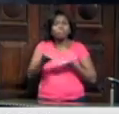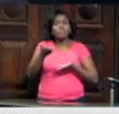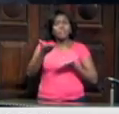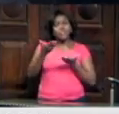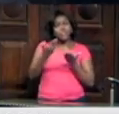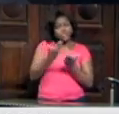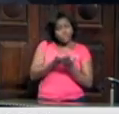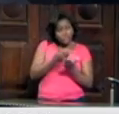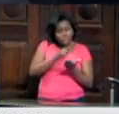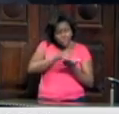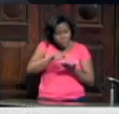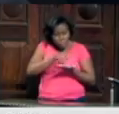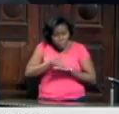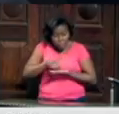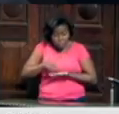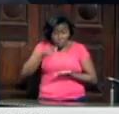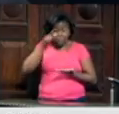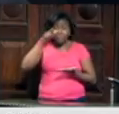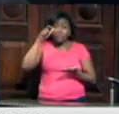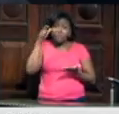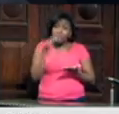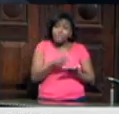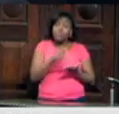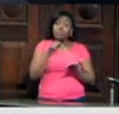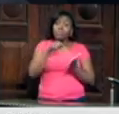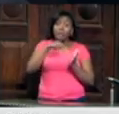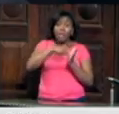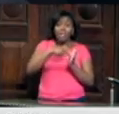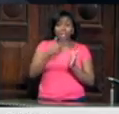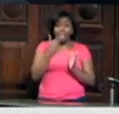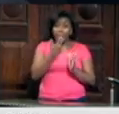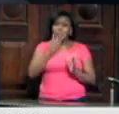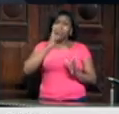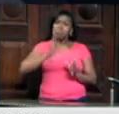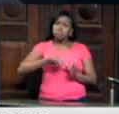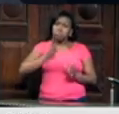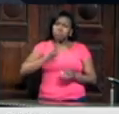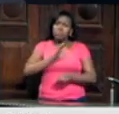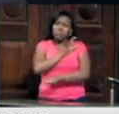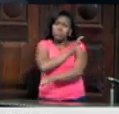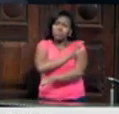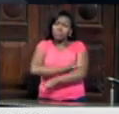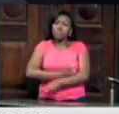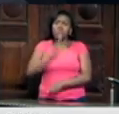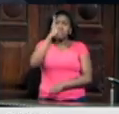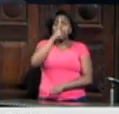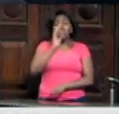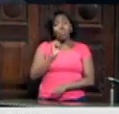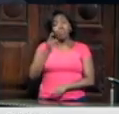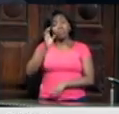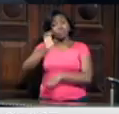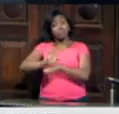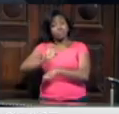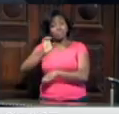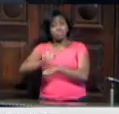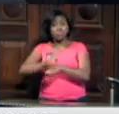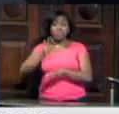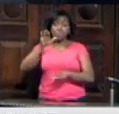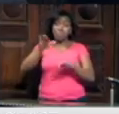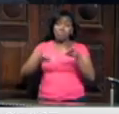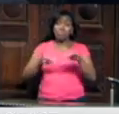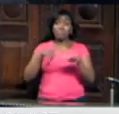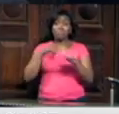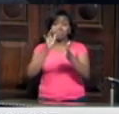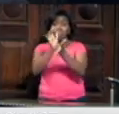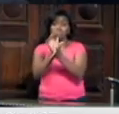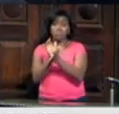escritores, de pessoas que estão interessadas na preservação da língua e da cultura nacional ou estadual, conforme seja o caso das academias